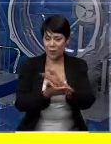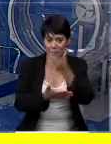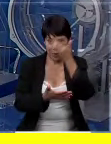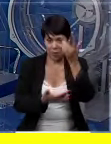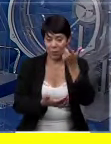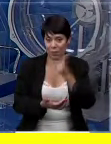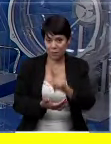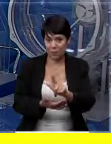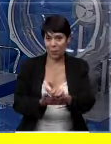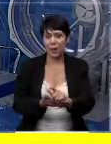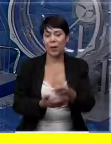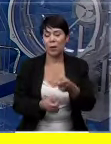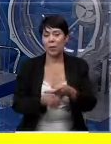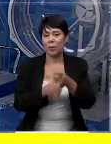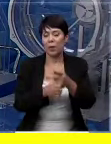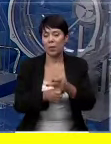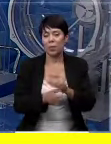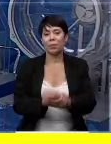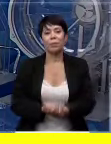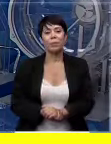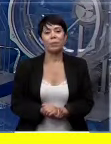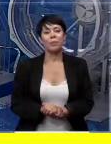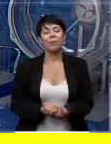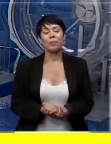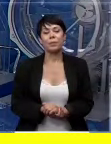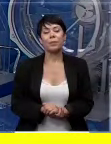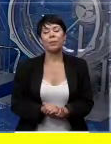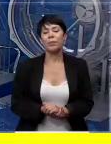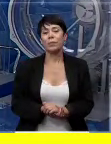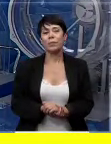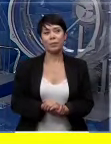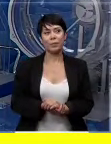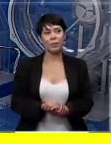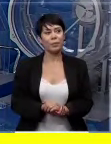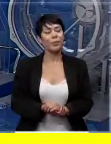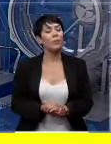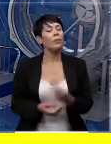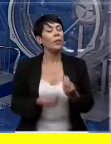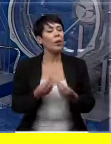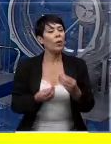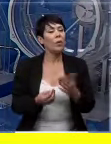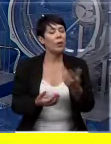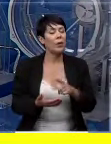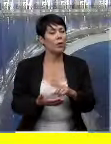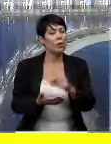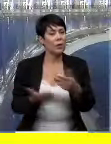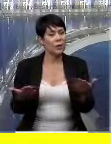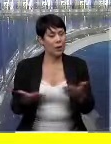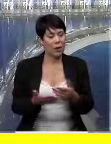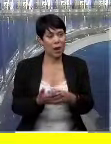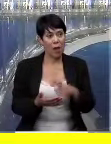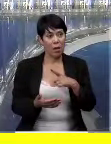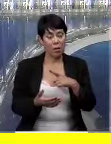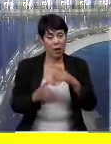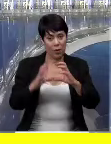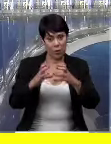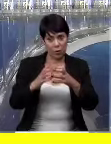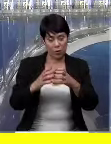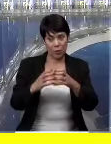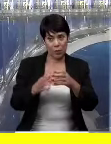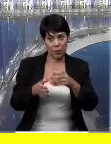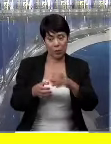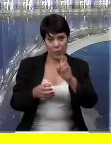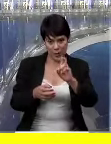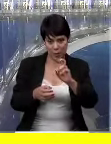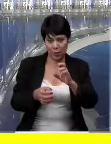apostas vencedoras dos prêmios fixos. Vamos explicar como vai funcionar esse sorteio da Time Mania. Temos aqui o suporte acima do globo